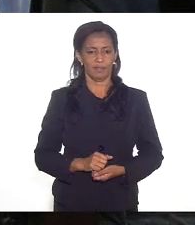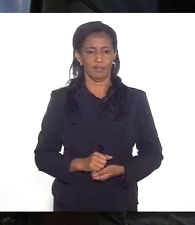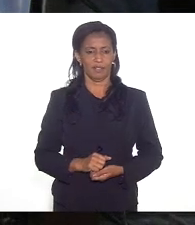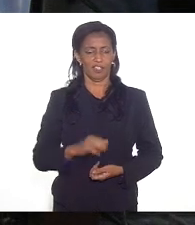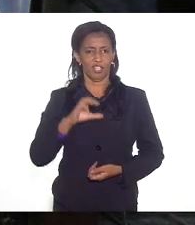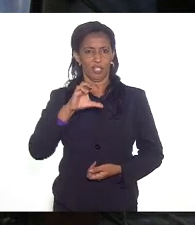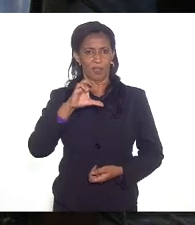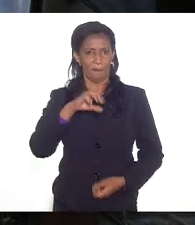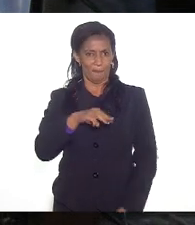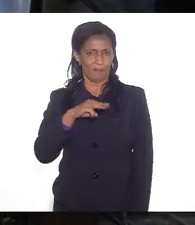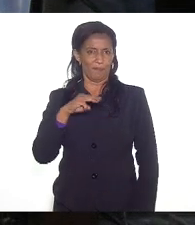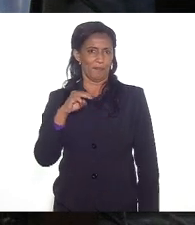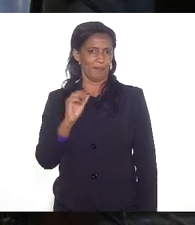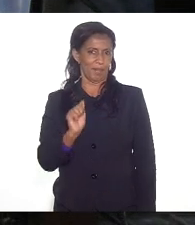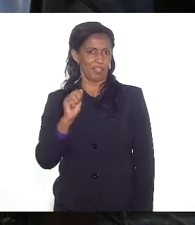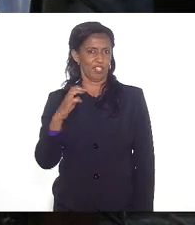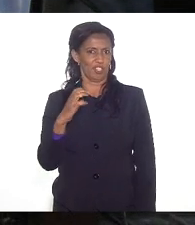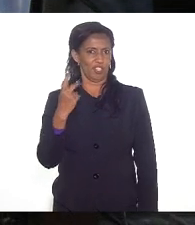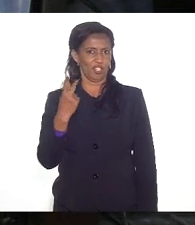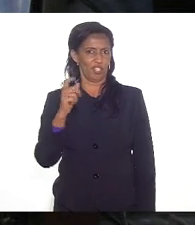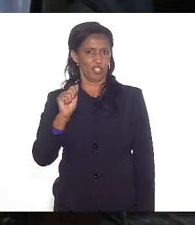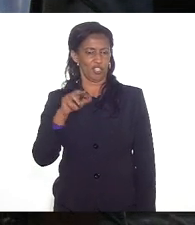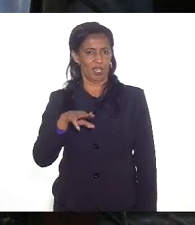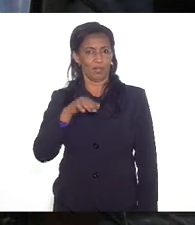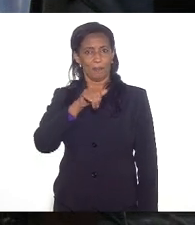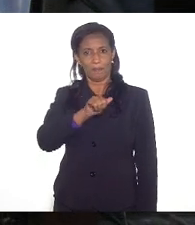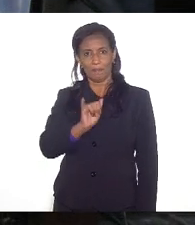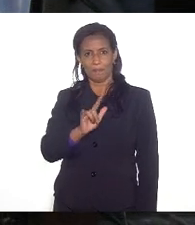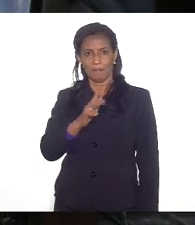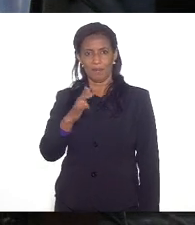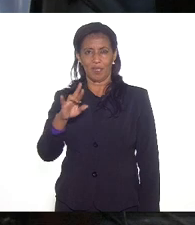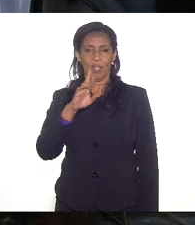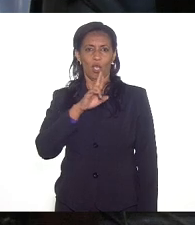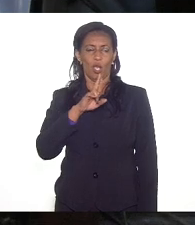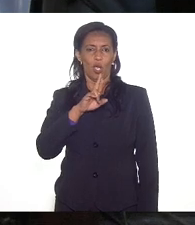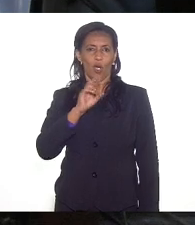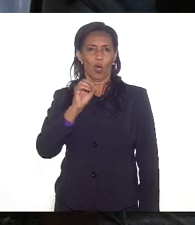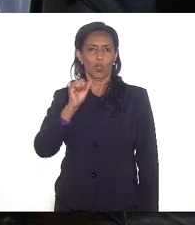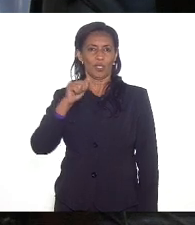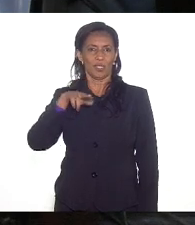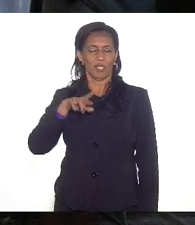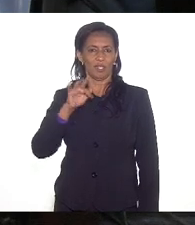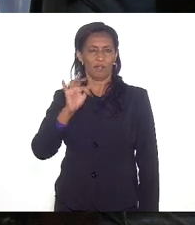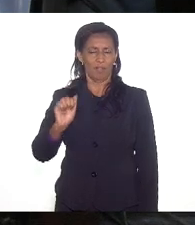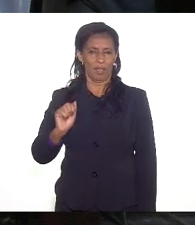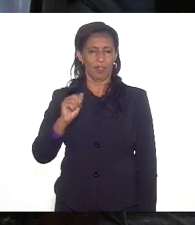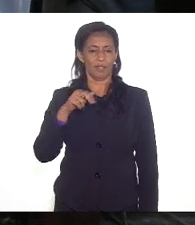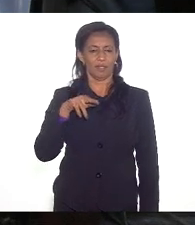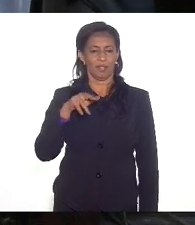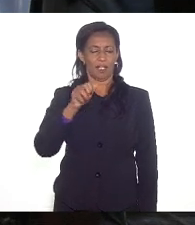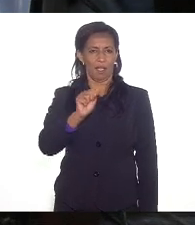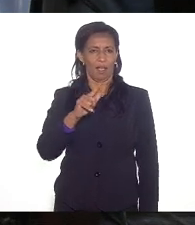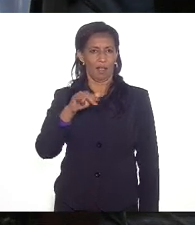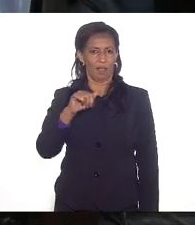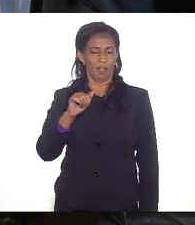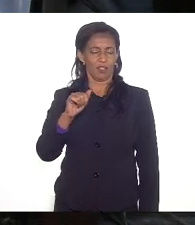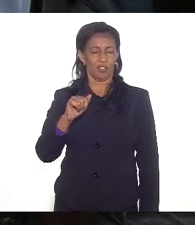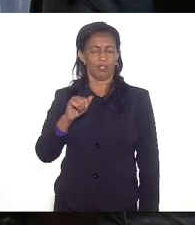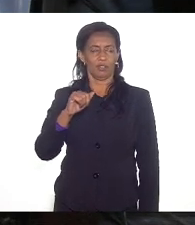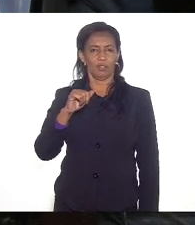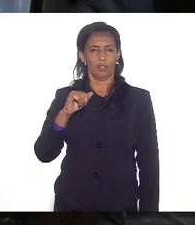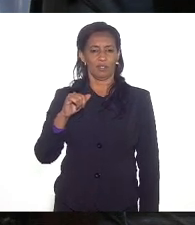o Chico Machado o Marcus Miller Rosane Félix Alana Passos toda alto Alexandre